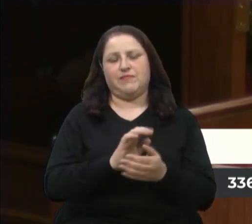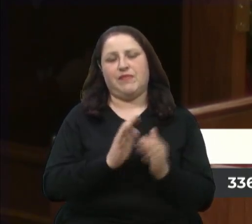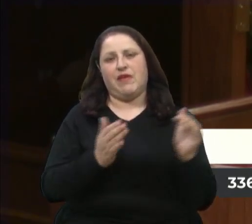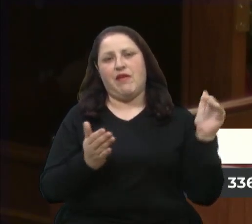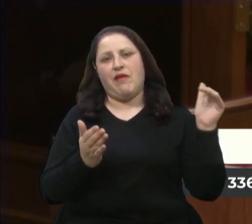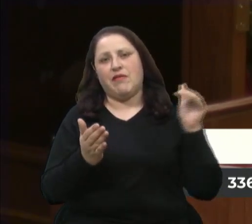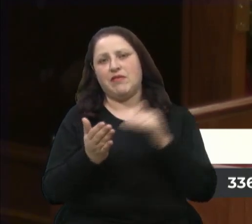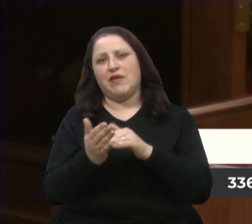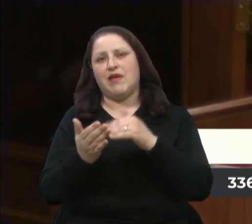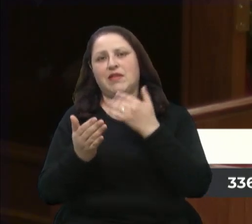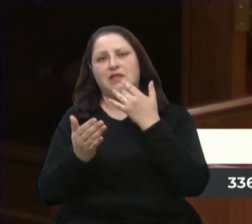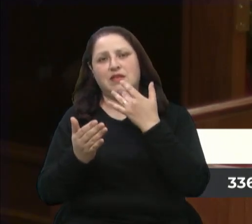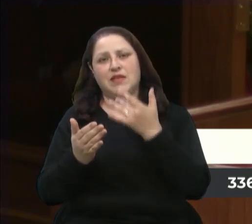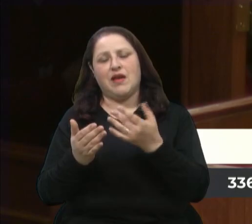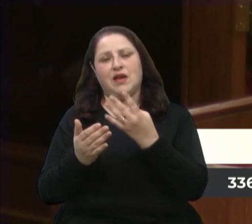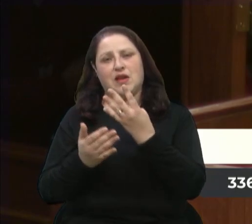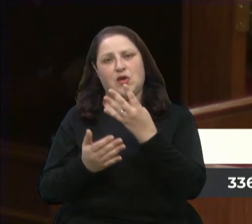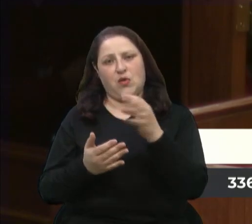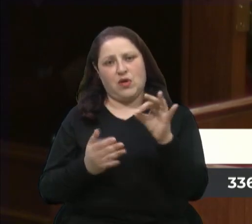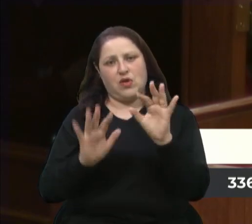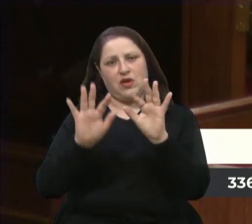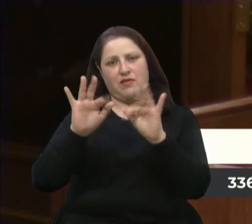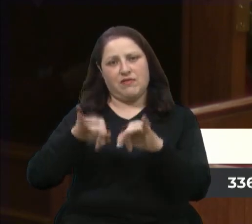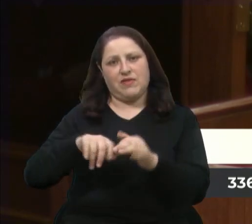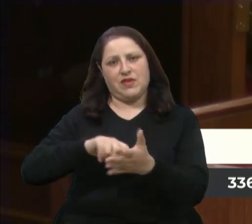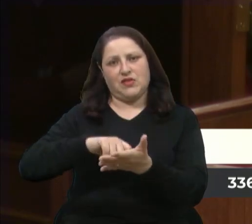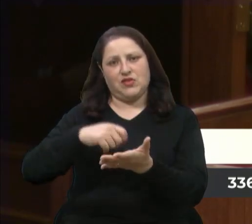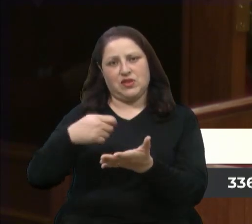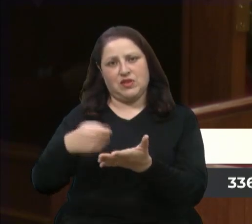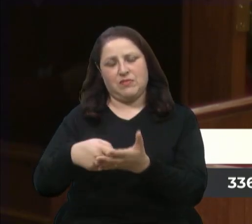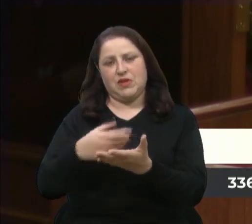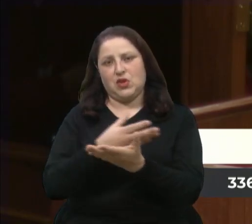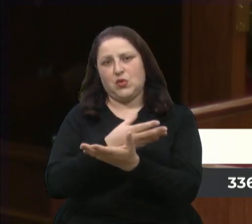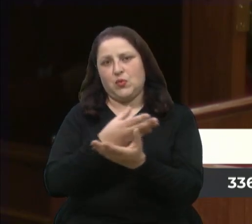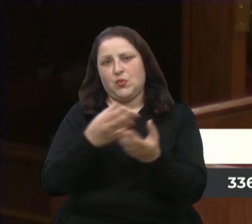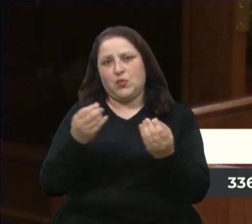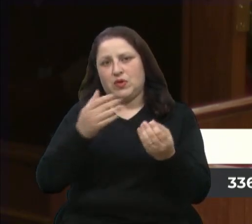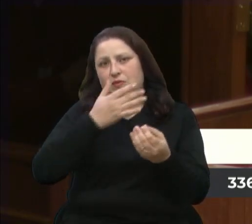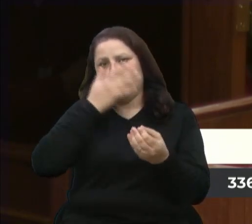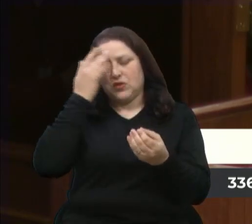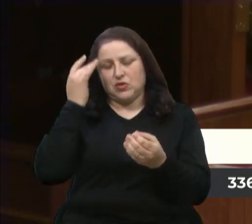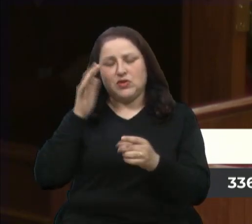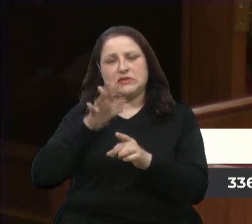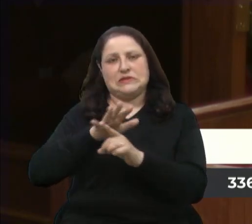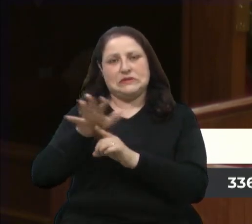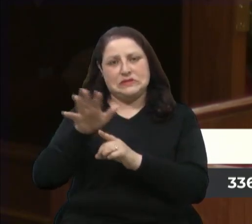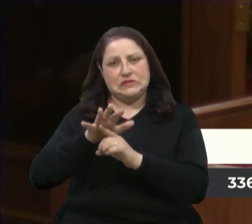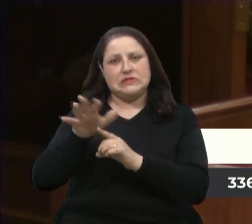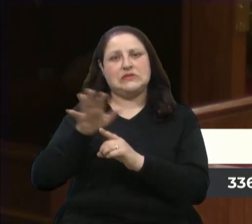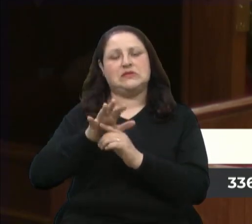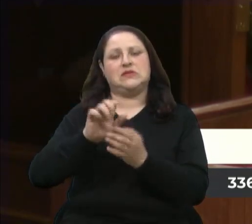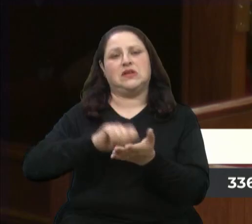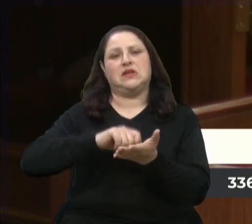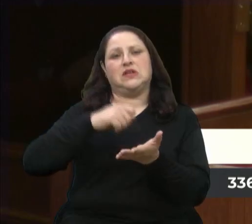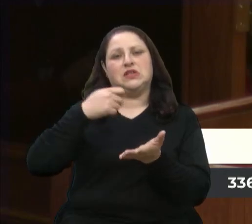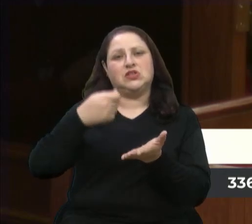às 4 da tarde, eles encerram o agendamento. Muita gente está agendando